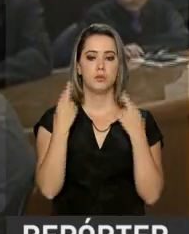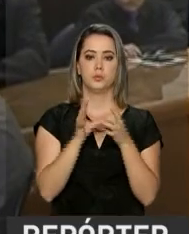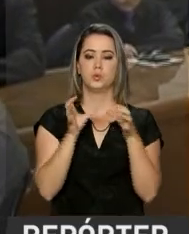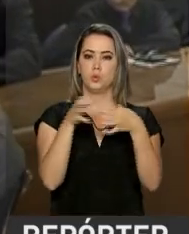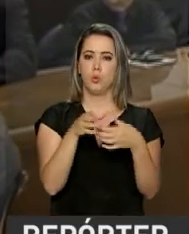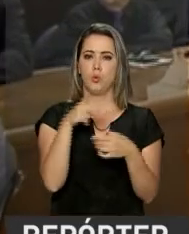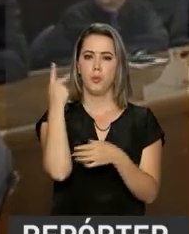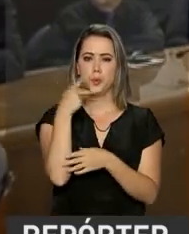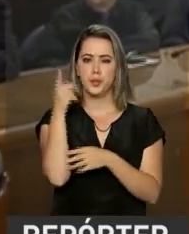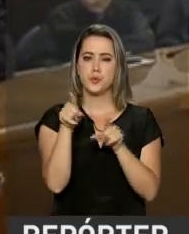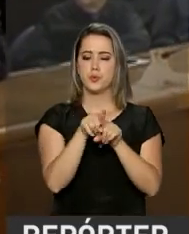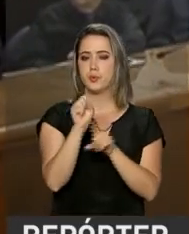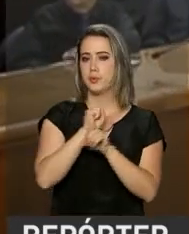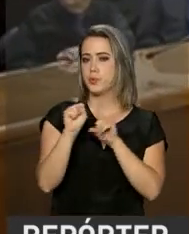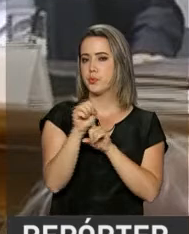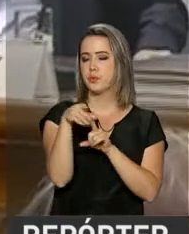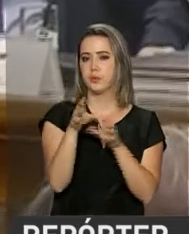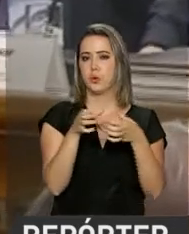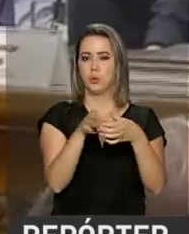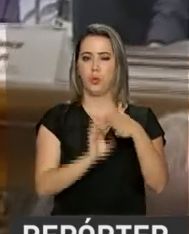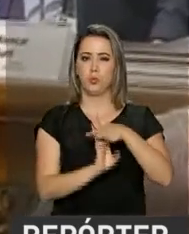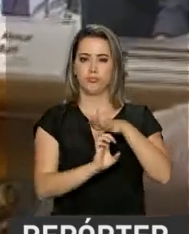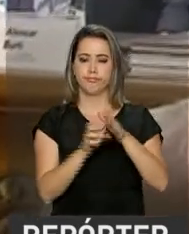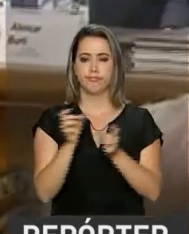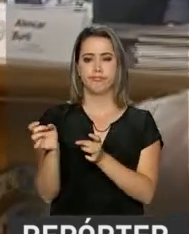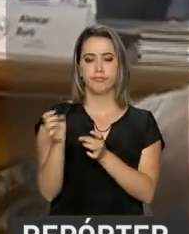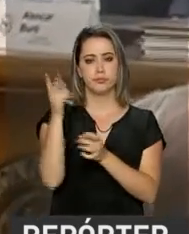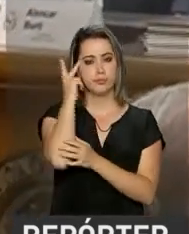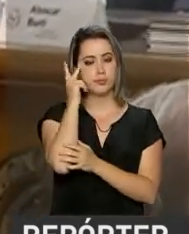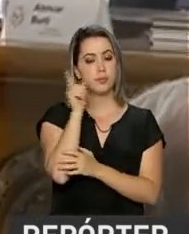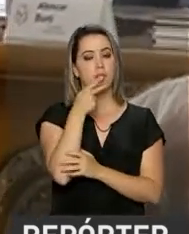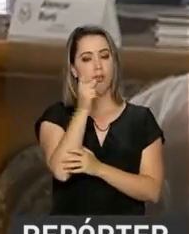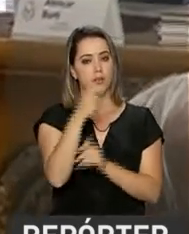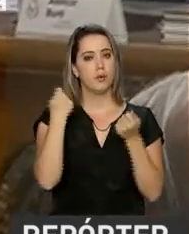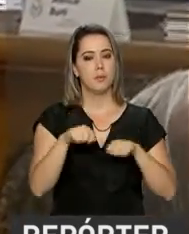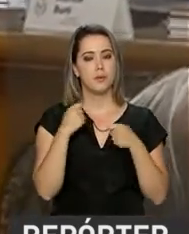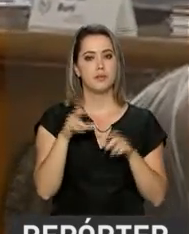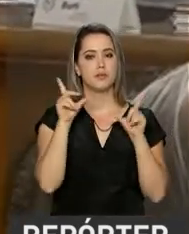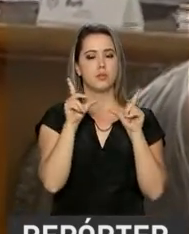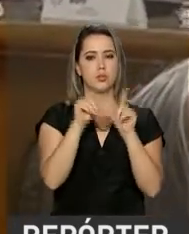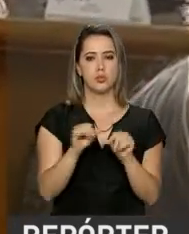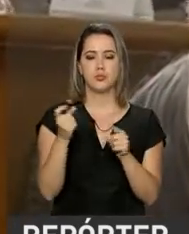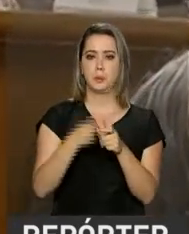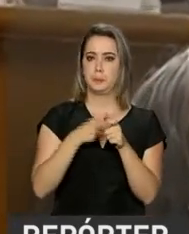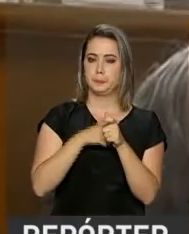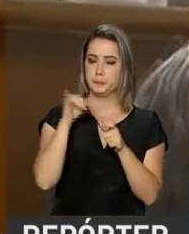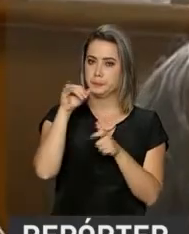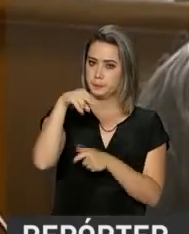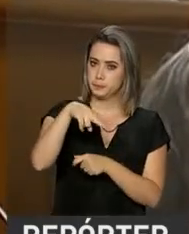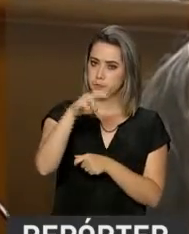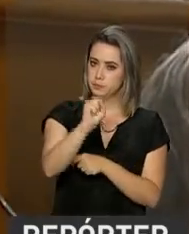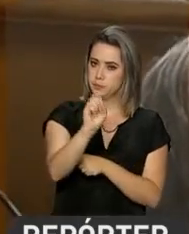Político e Social da Associação Comercial de São Paulo. Arthur Maia falou da necessidade da reforma para reduzir o déficit da Previdência, que